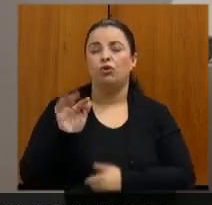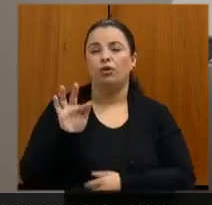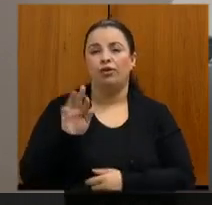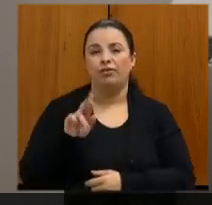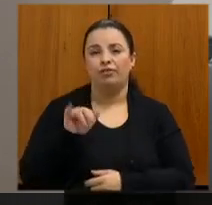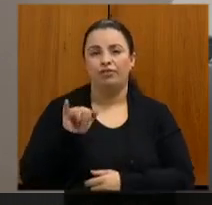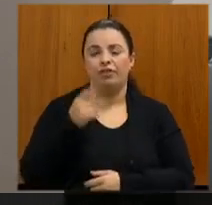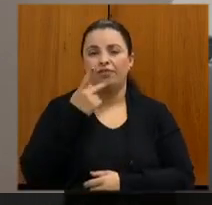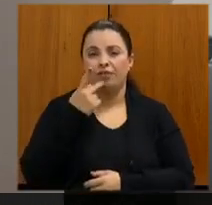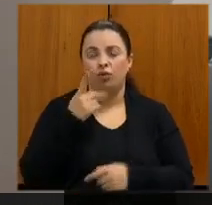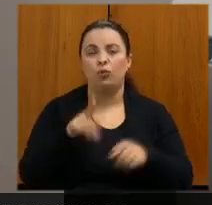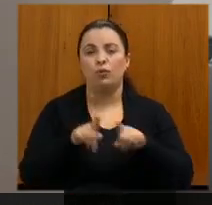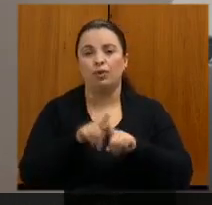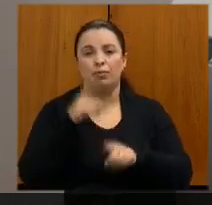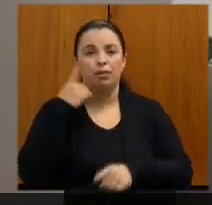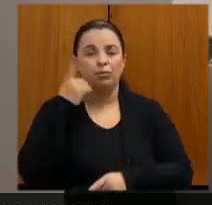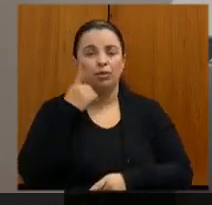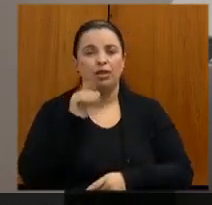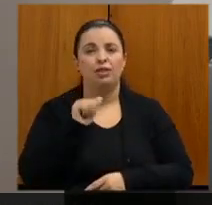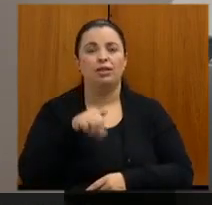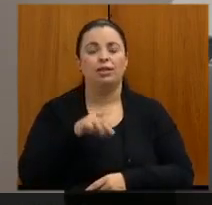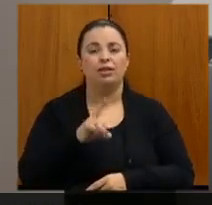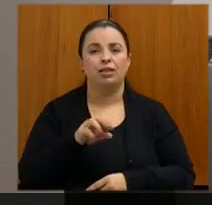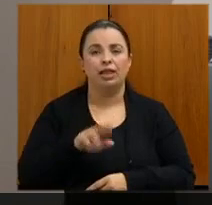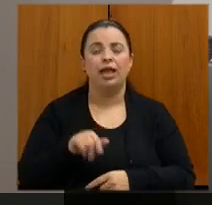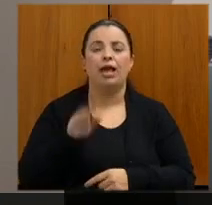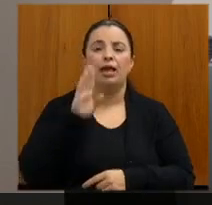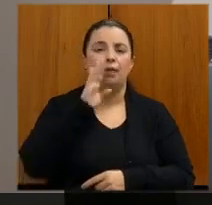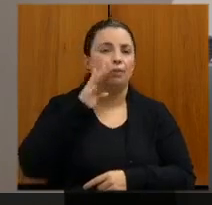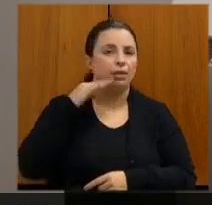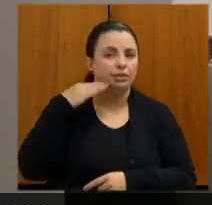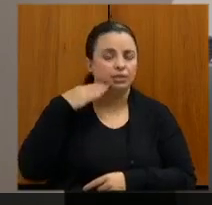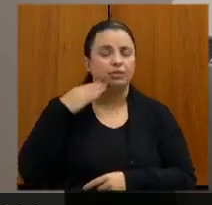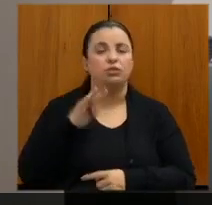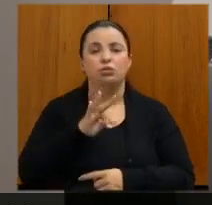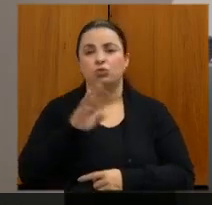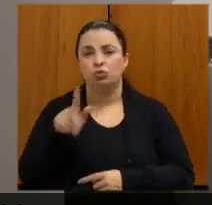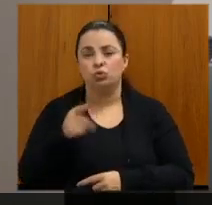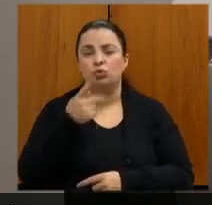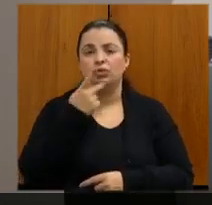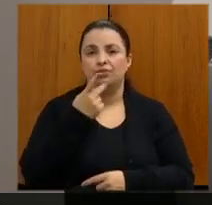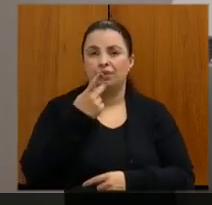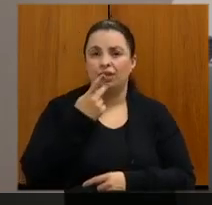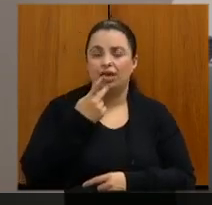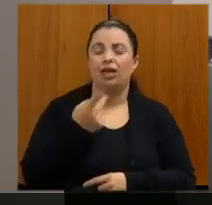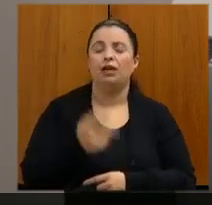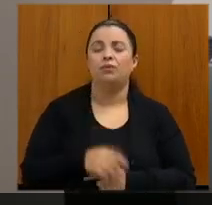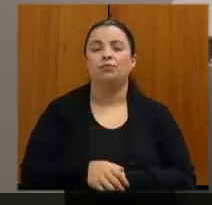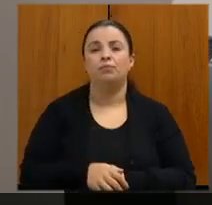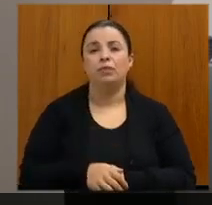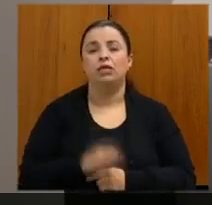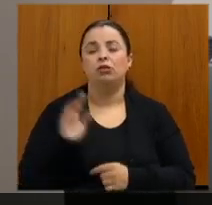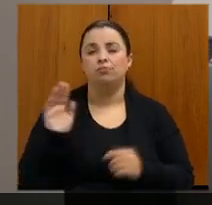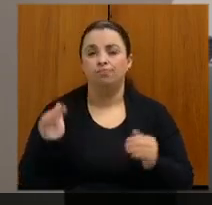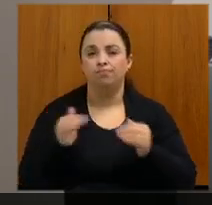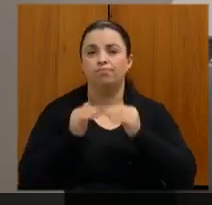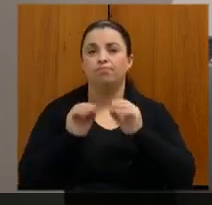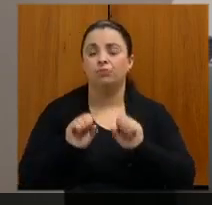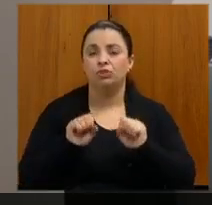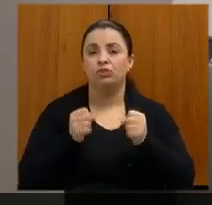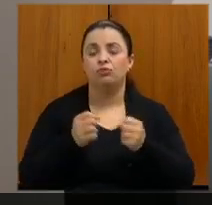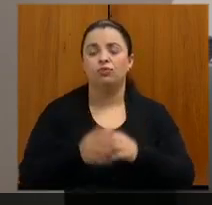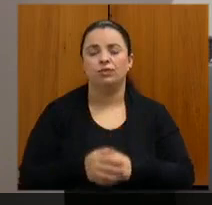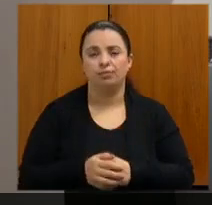Deputado André de Jesus também Deputado Beatriz Cerqueira e outras pessoas também primeiro